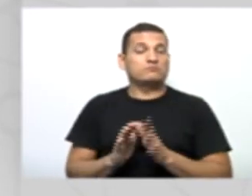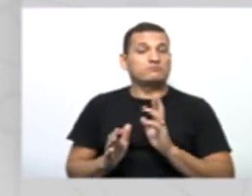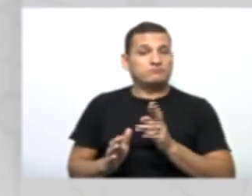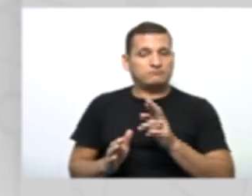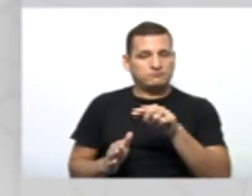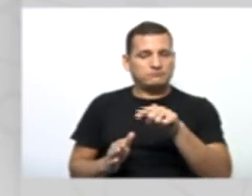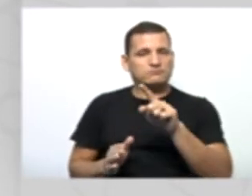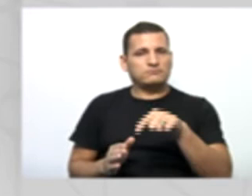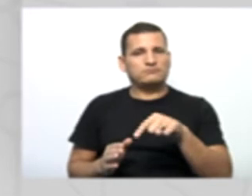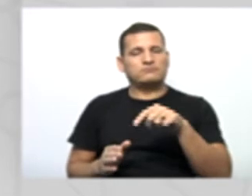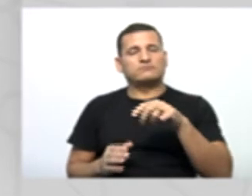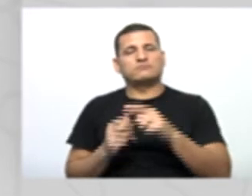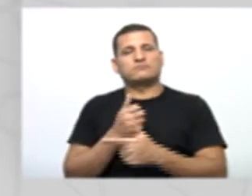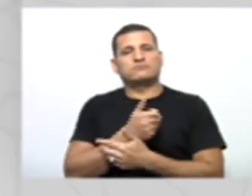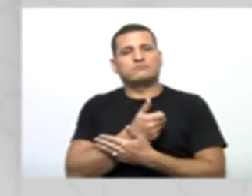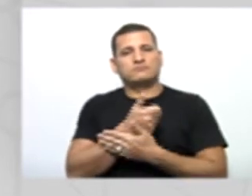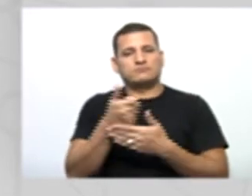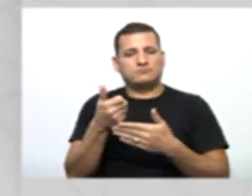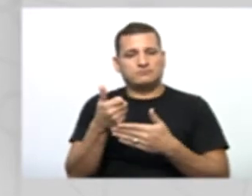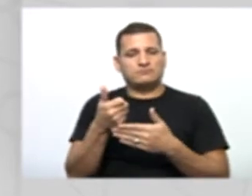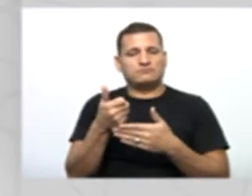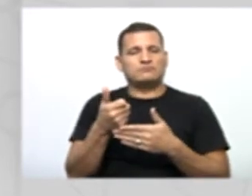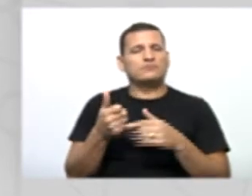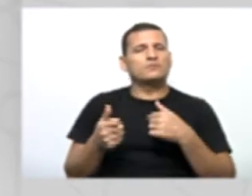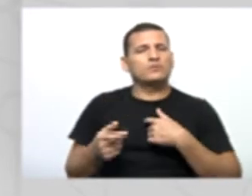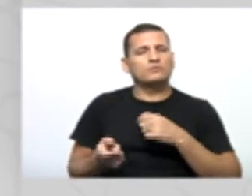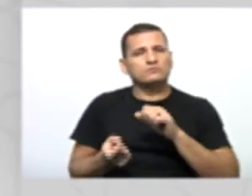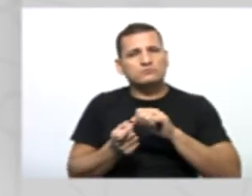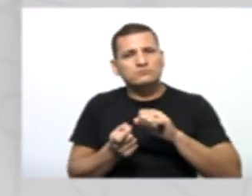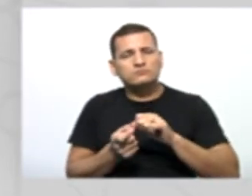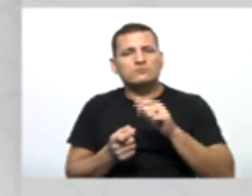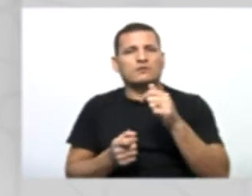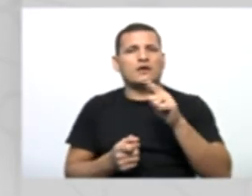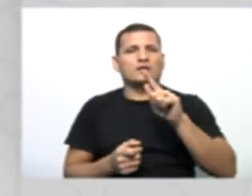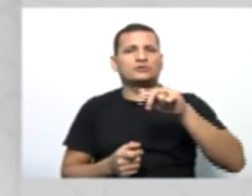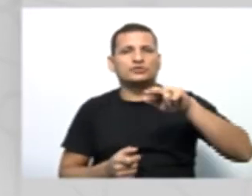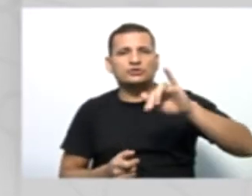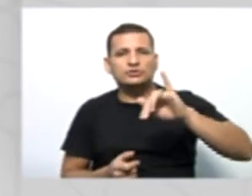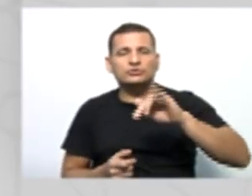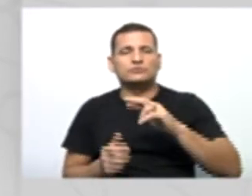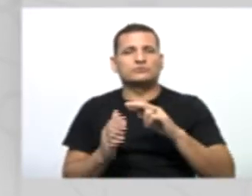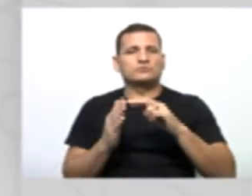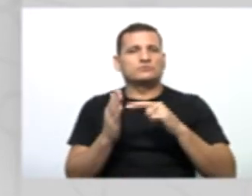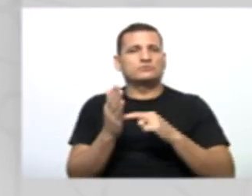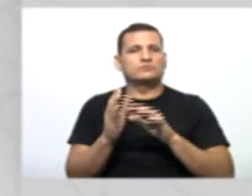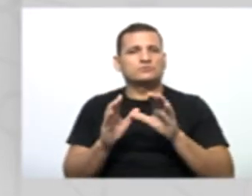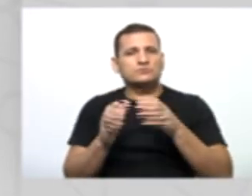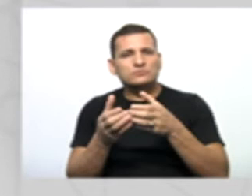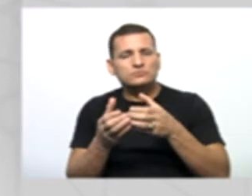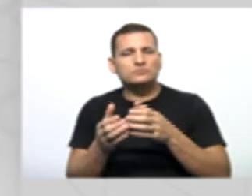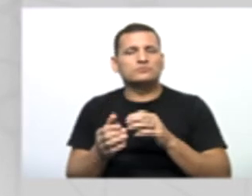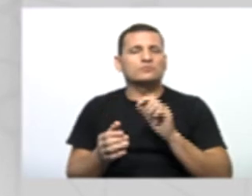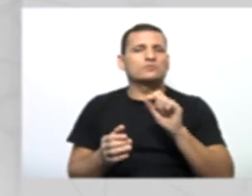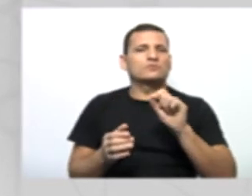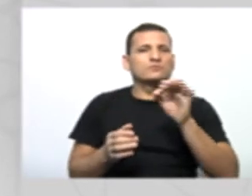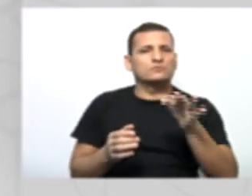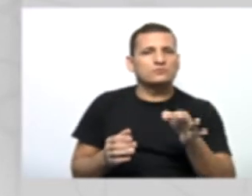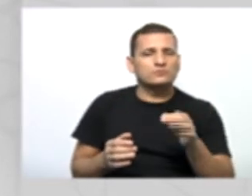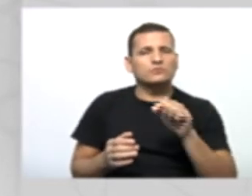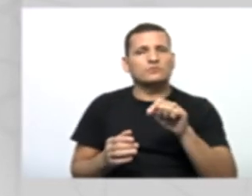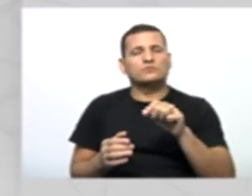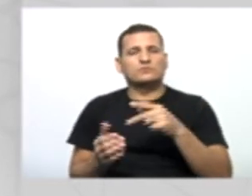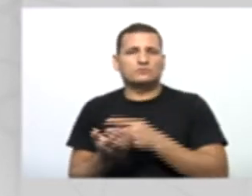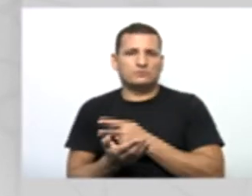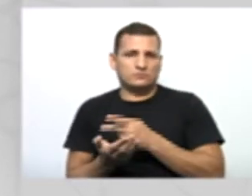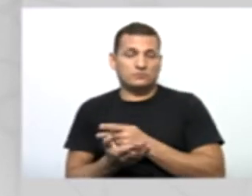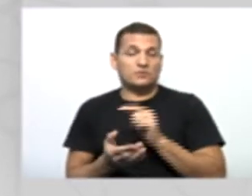moral. São aquelas, o nosso modo de agir, o conjunto de normas, aquilo que pode ou não fazer, o certo ou errado,